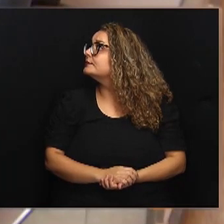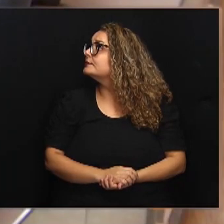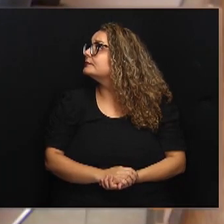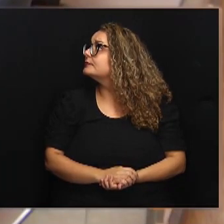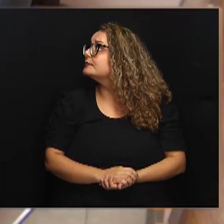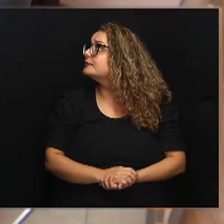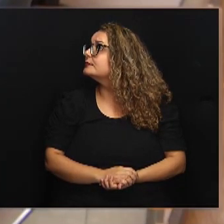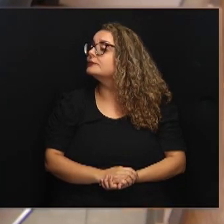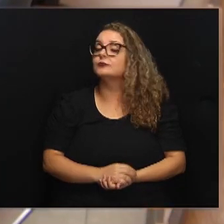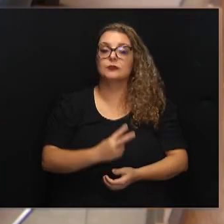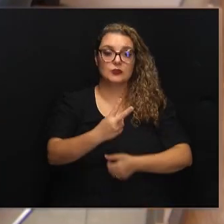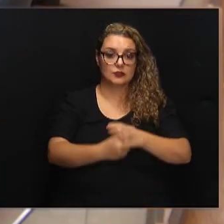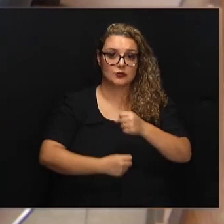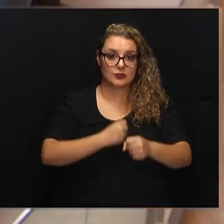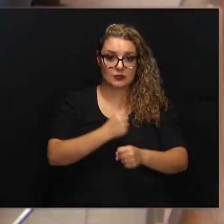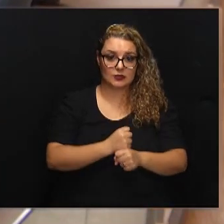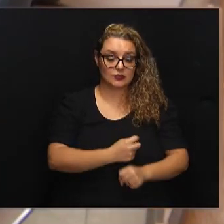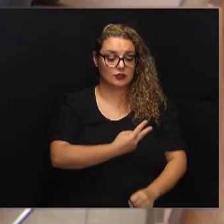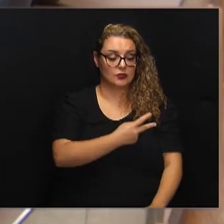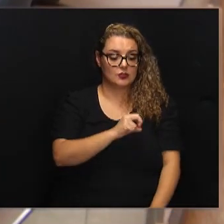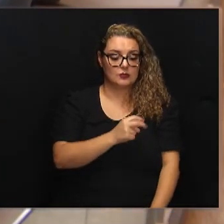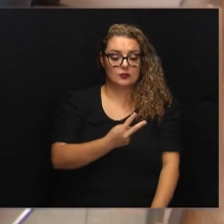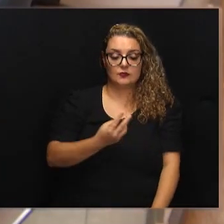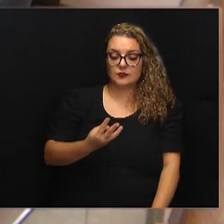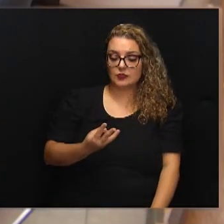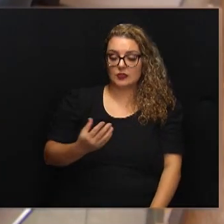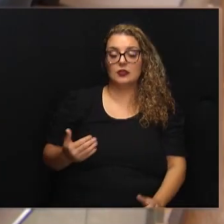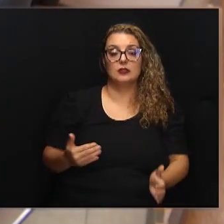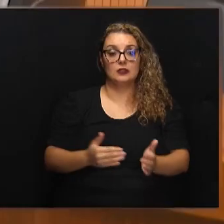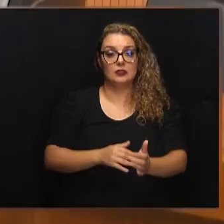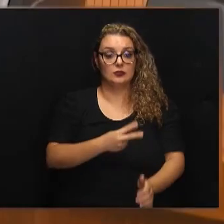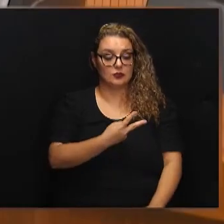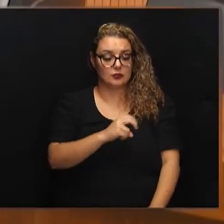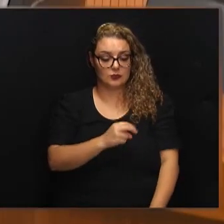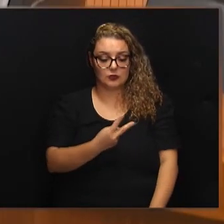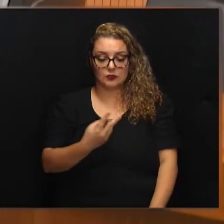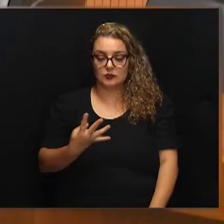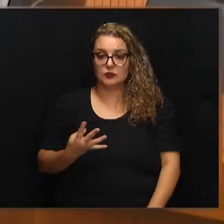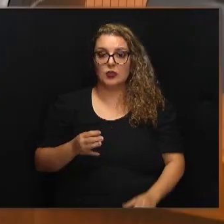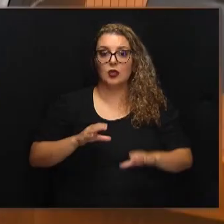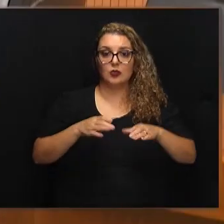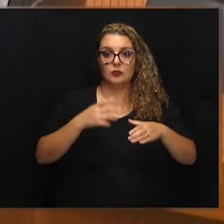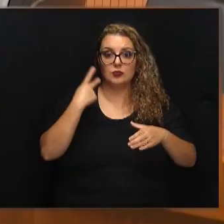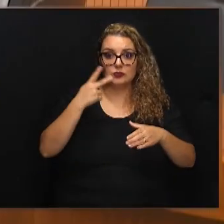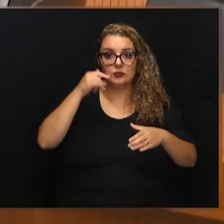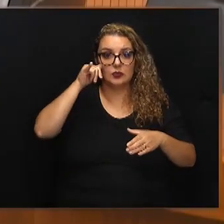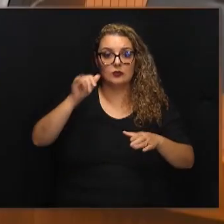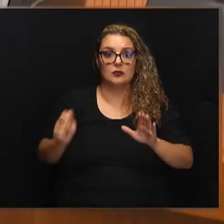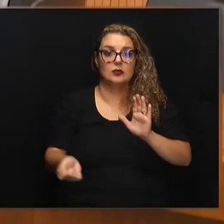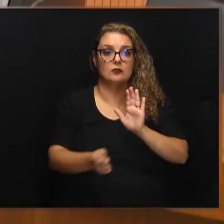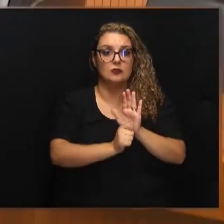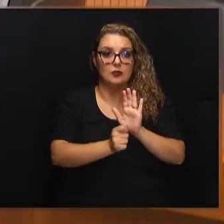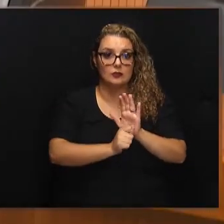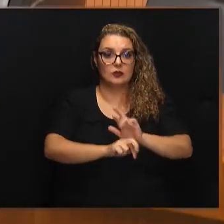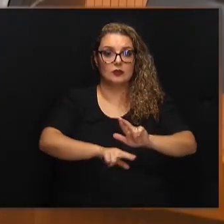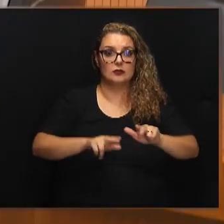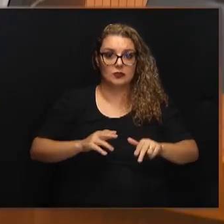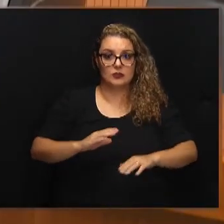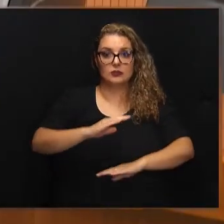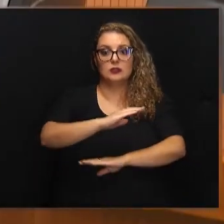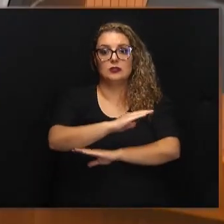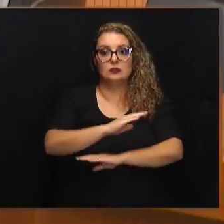No biênio de 2023 e 2024, a Comissão de Políticas de Prevenção às Drogas da Câmara realizou